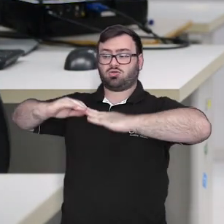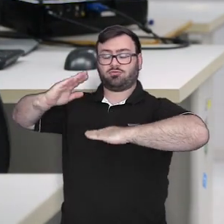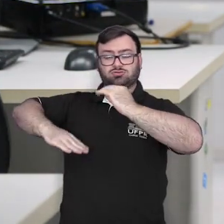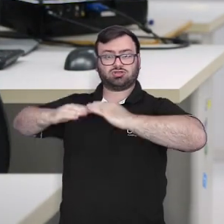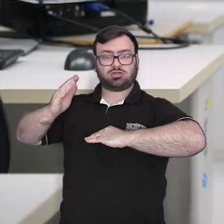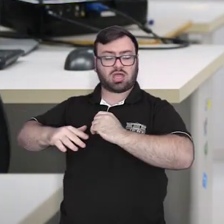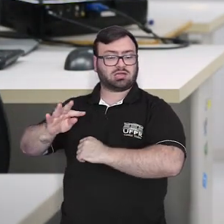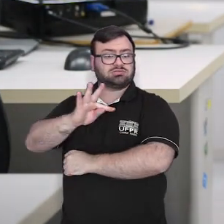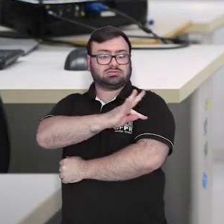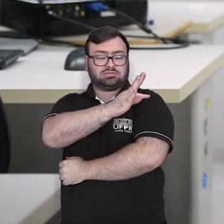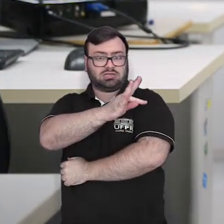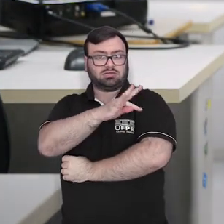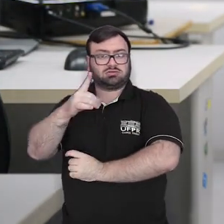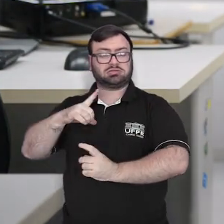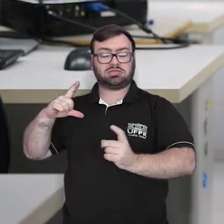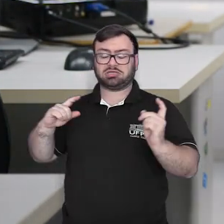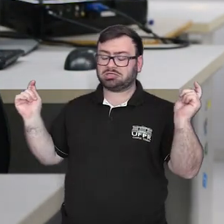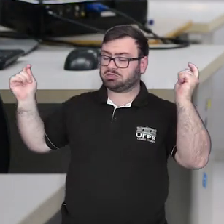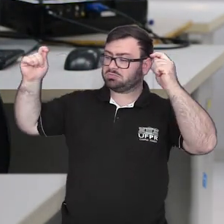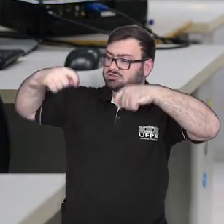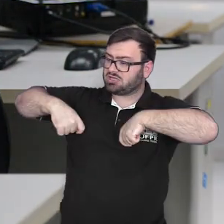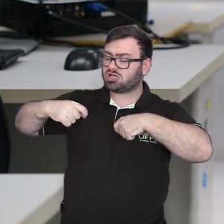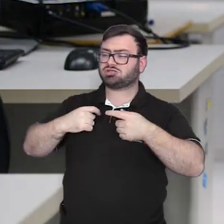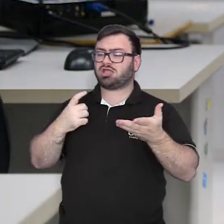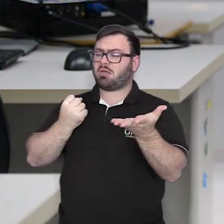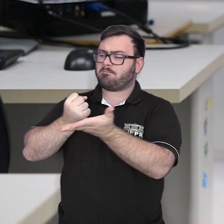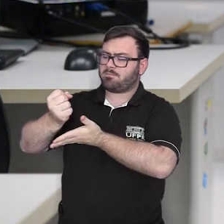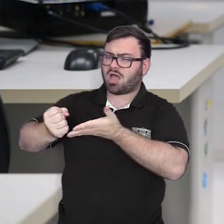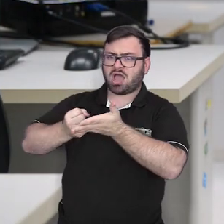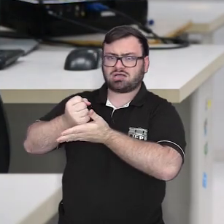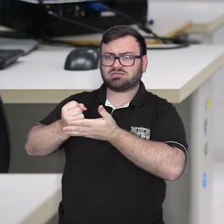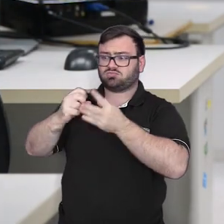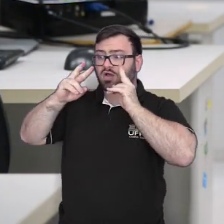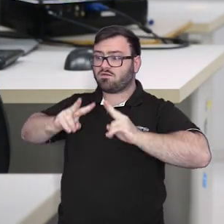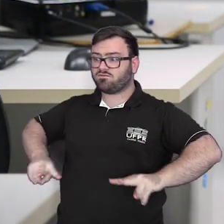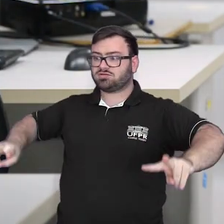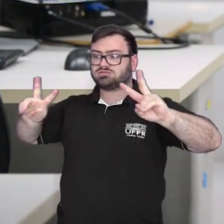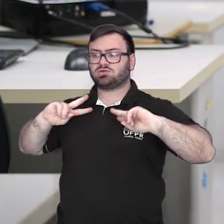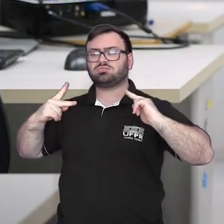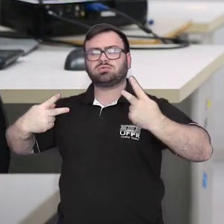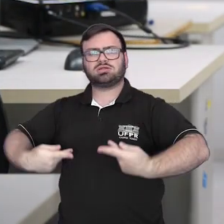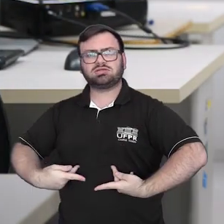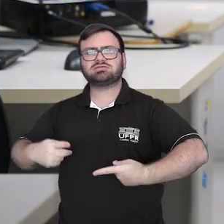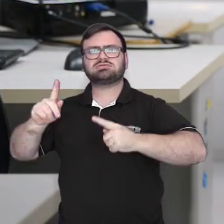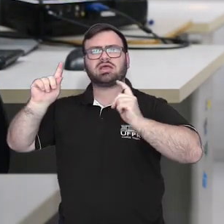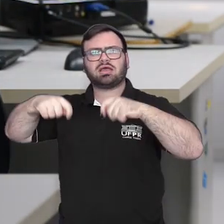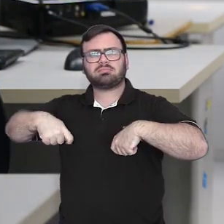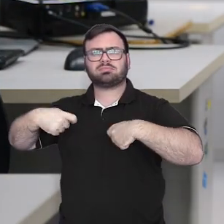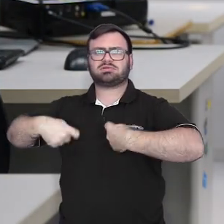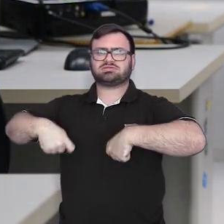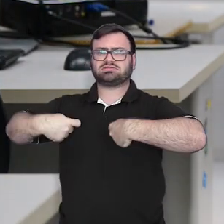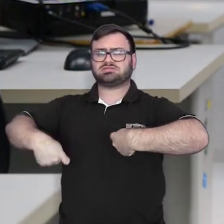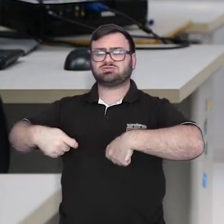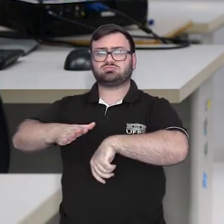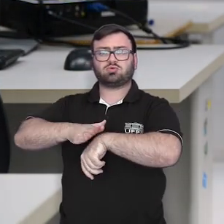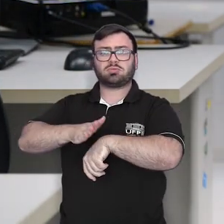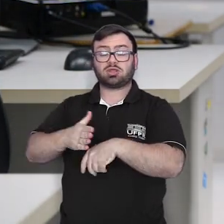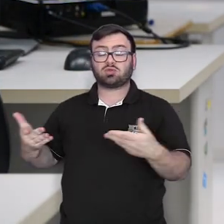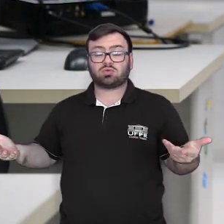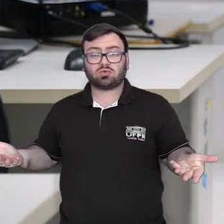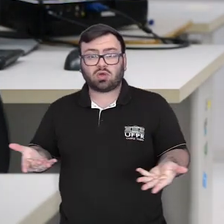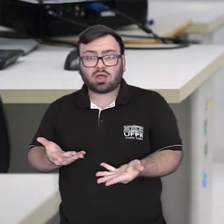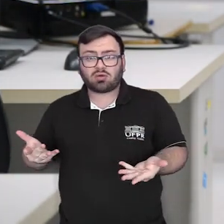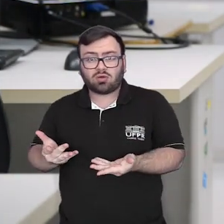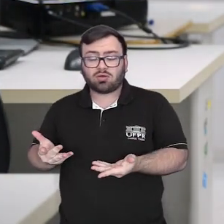profissionais técnicos com a capacidade, com um embasamento humanista, vem se tornando cada vez mais necessário e